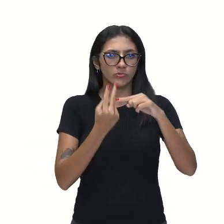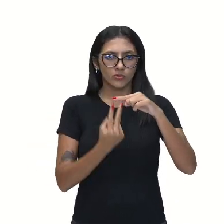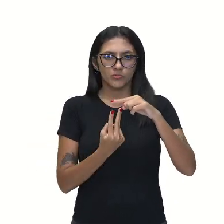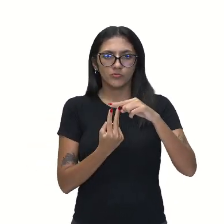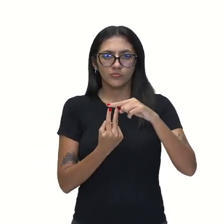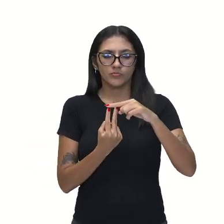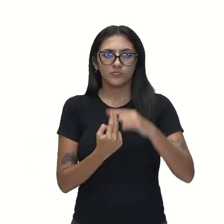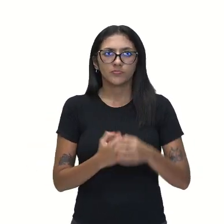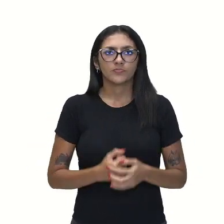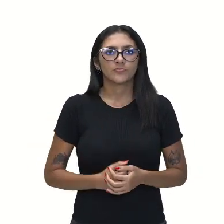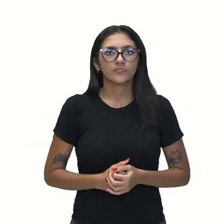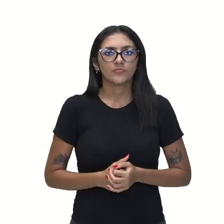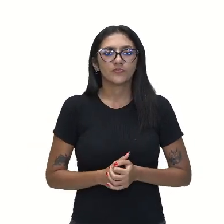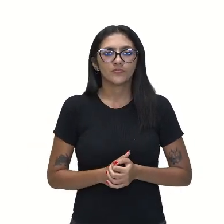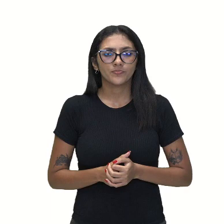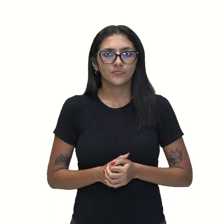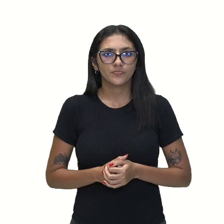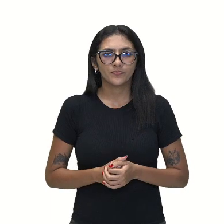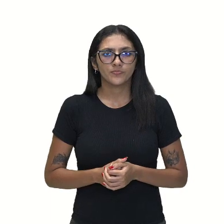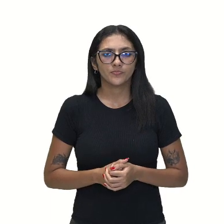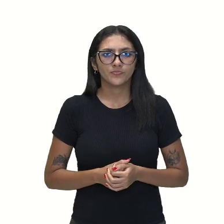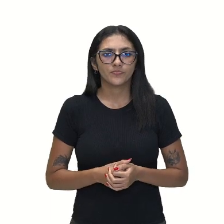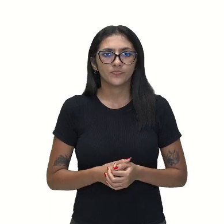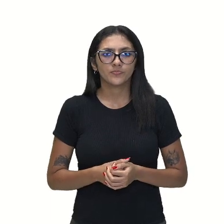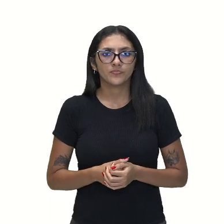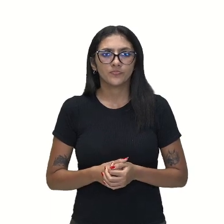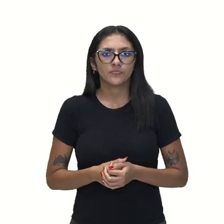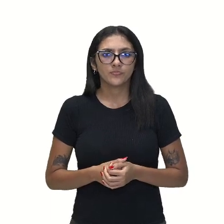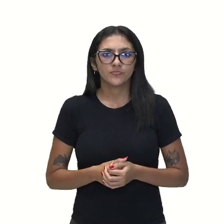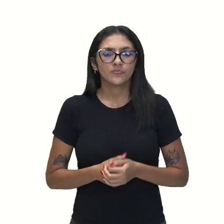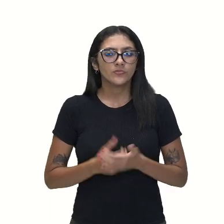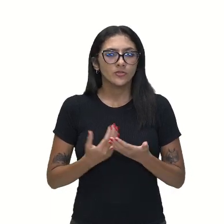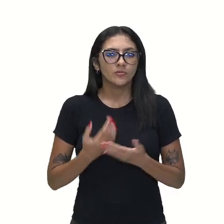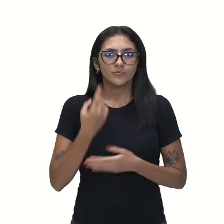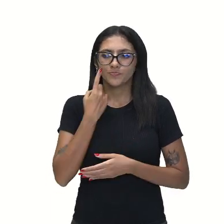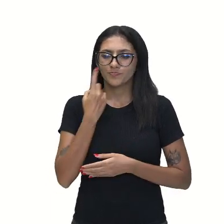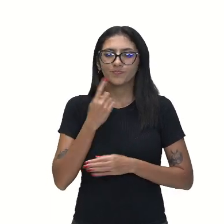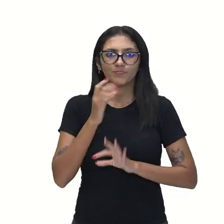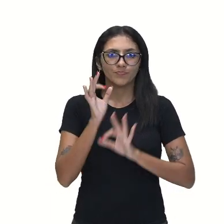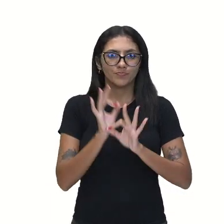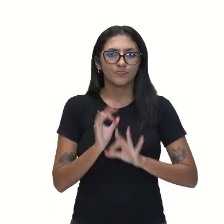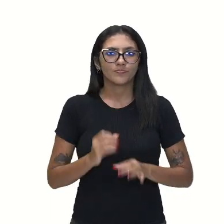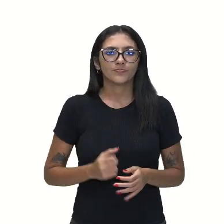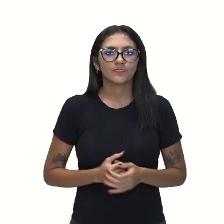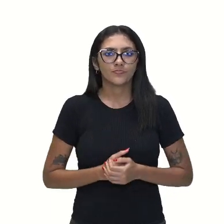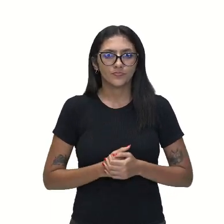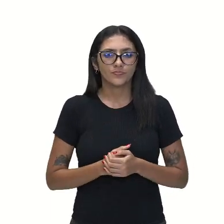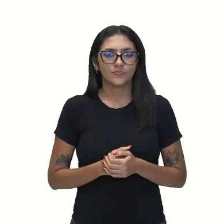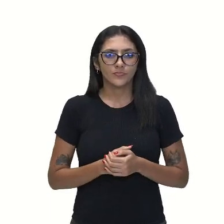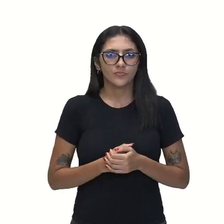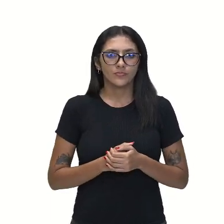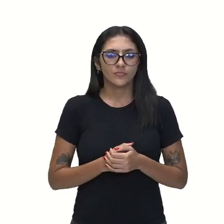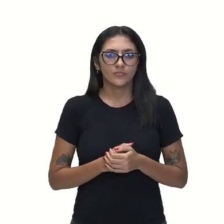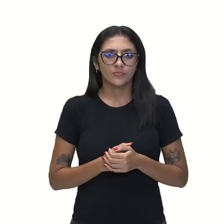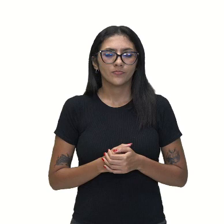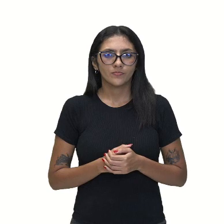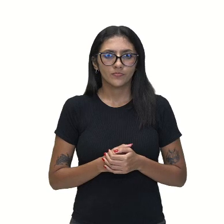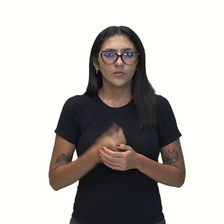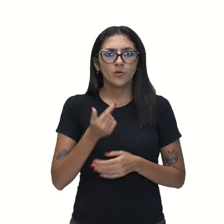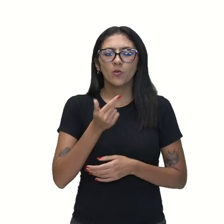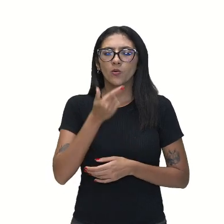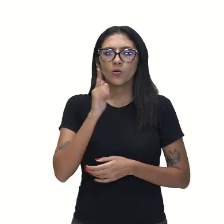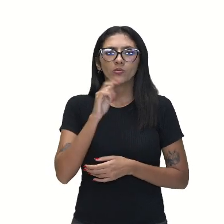fração. Tudo bem? Então tá aí, ó. 1 sobre 2. Vou te dar outro exemplo